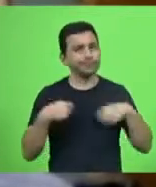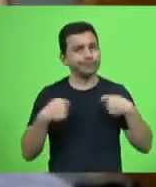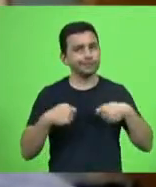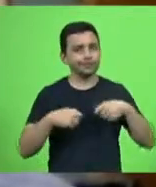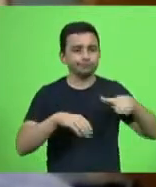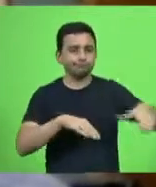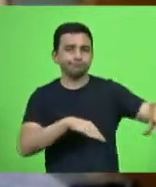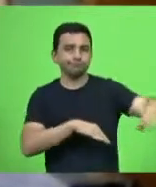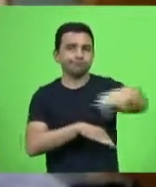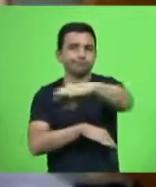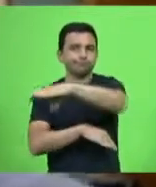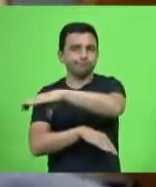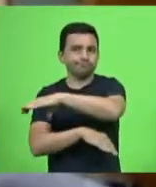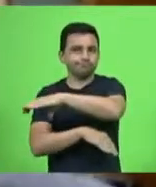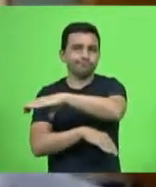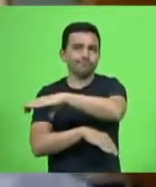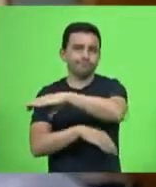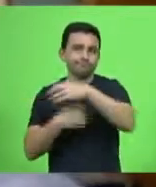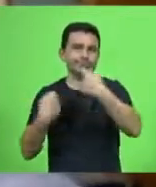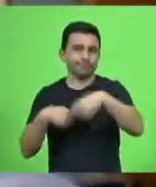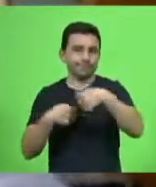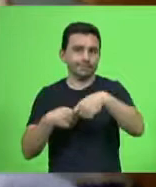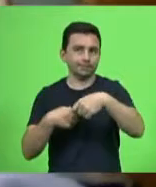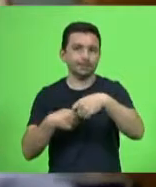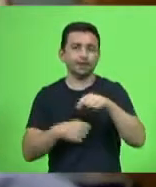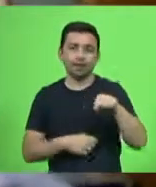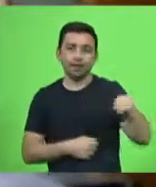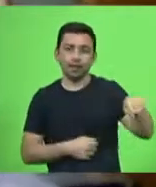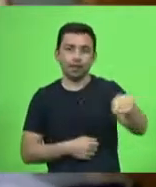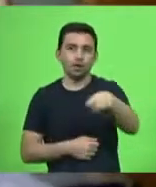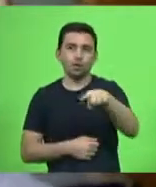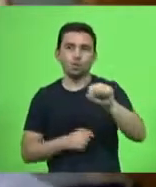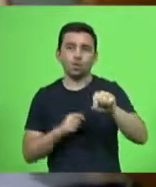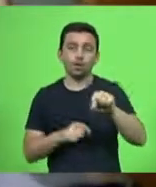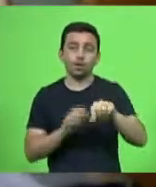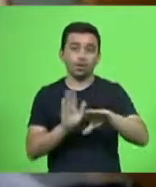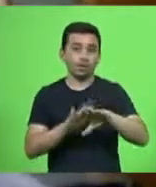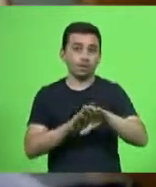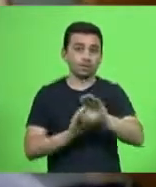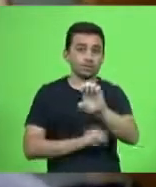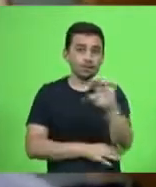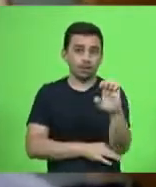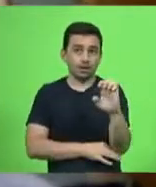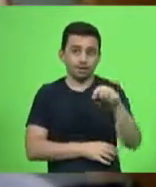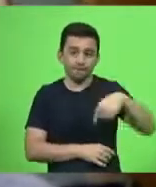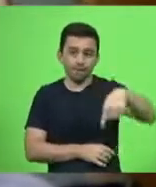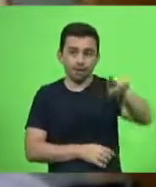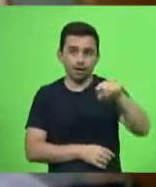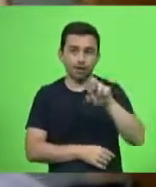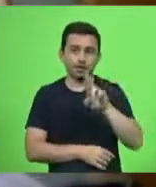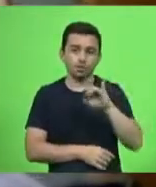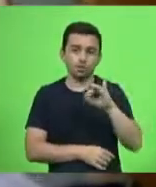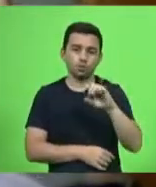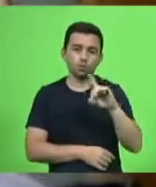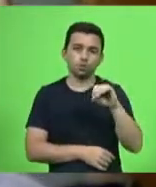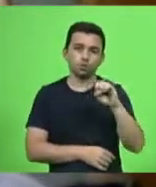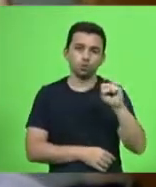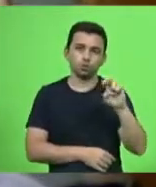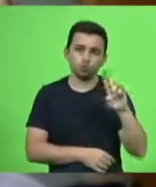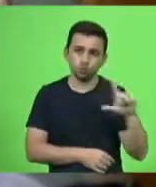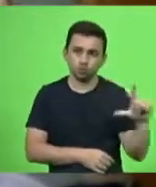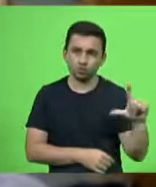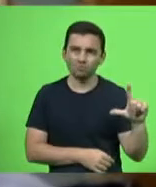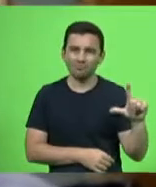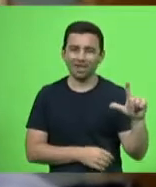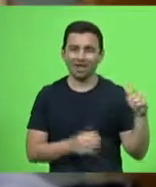contorno pela margem esquerda, quem vai no sentido Rio do Sul Blumenau,